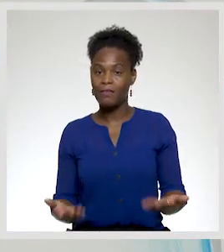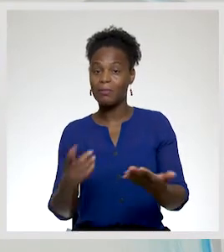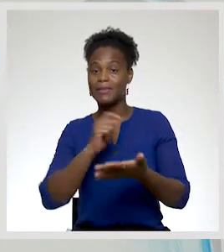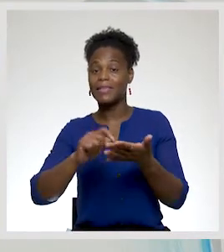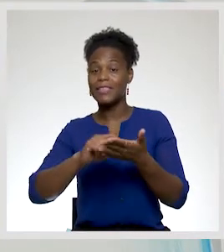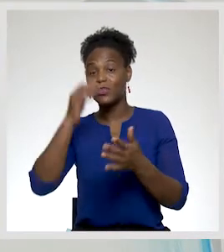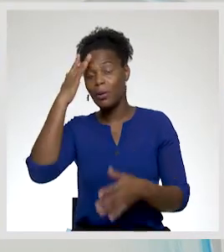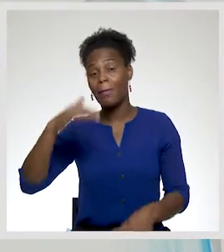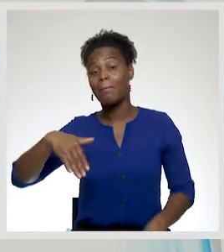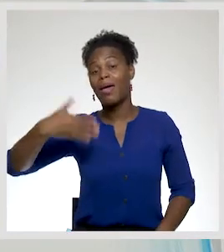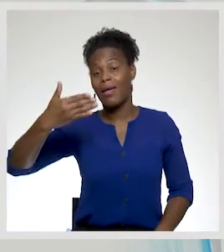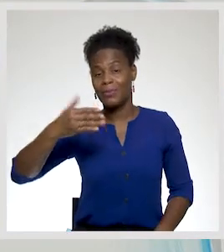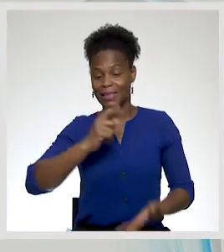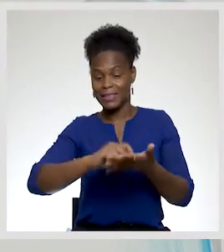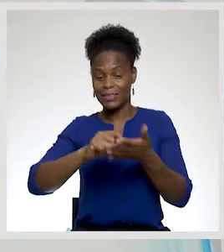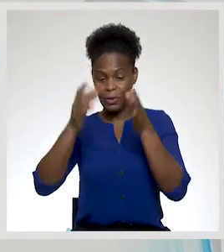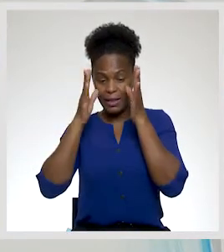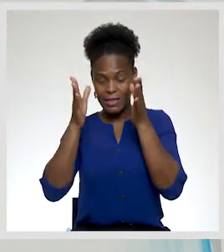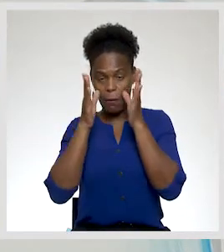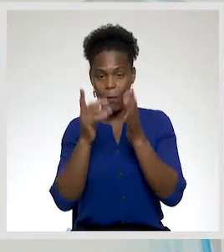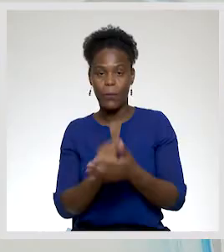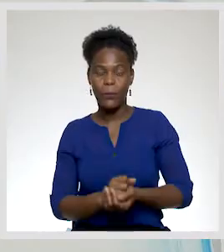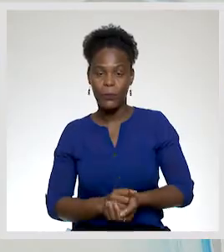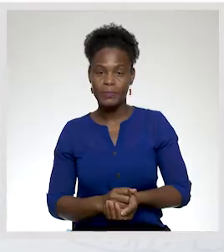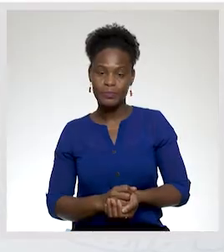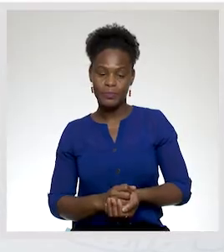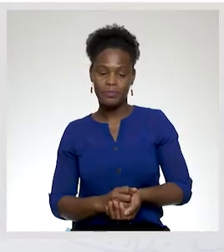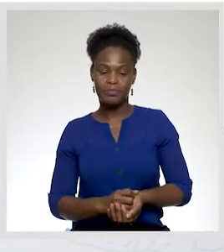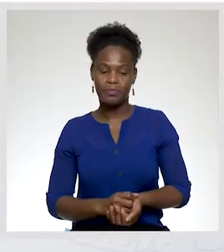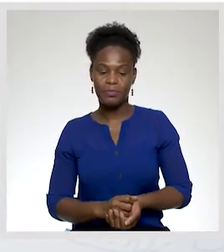Vamos ao primeiro exercício. Prestem atenção, meninos.